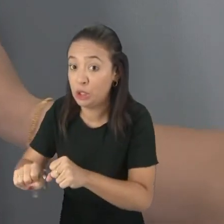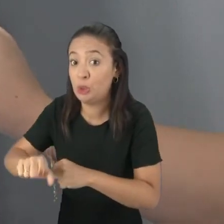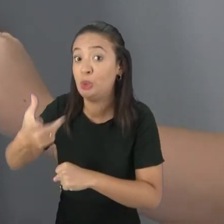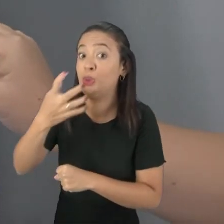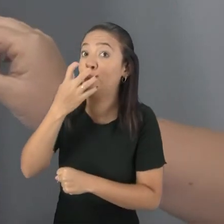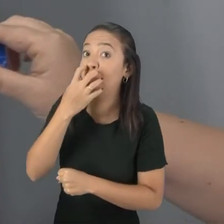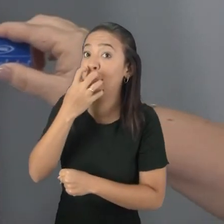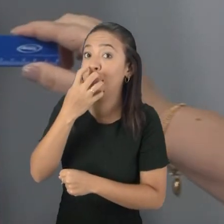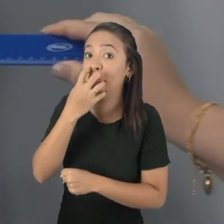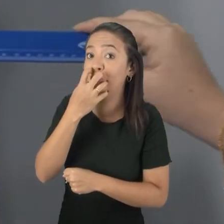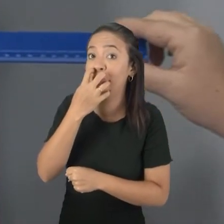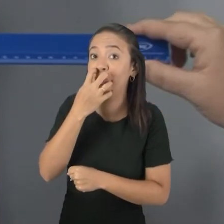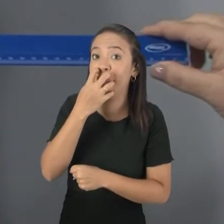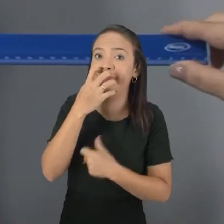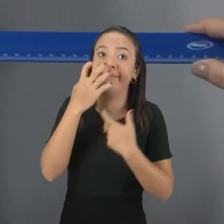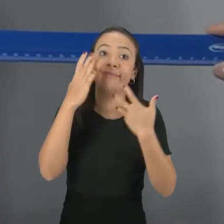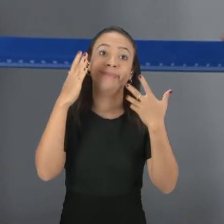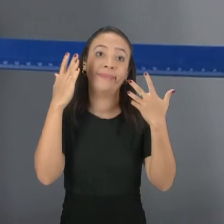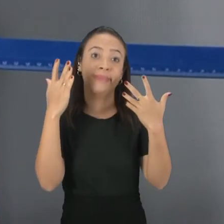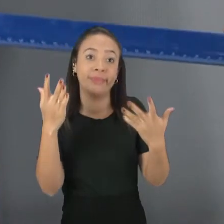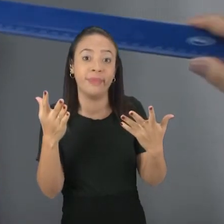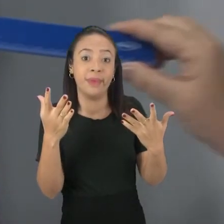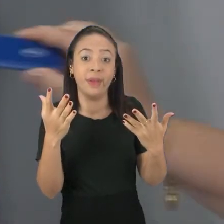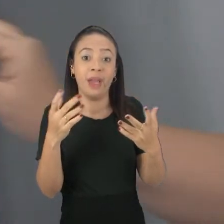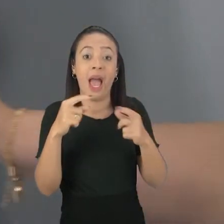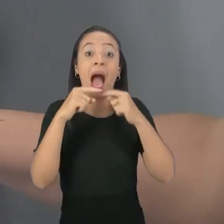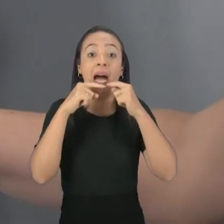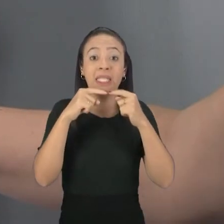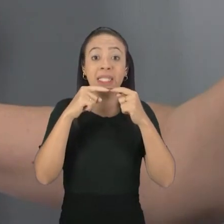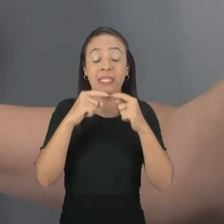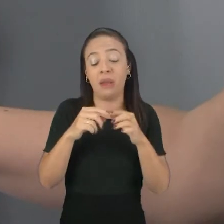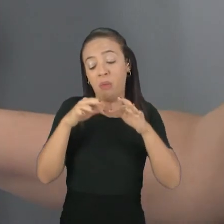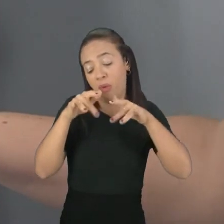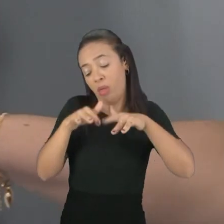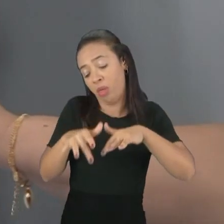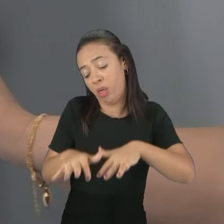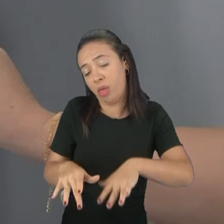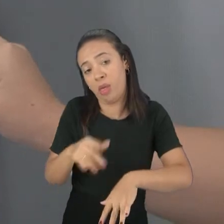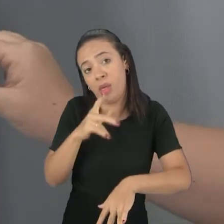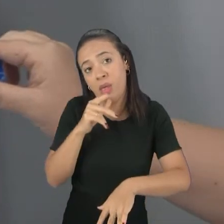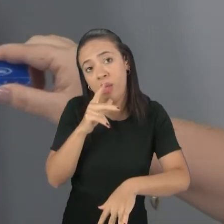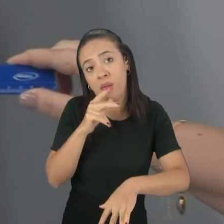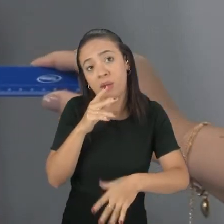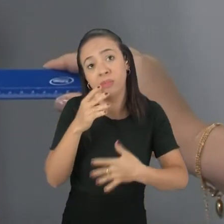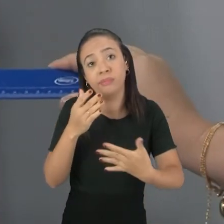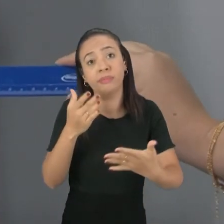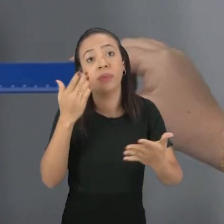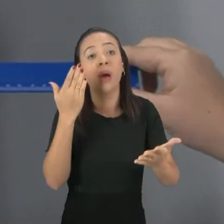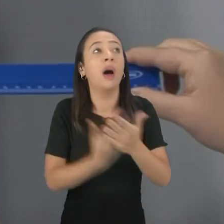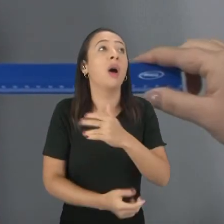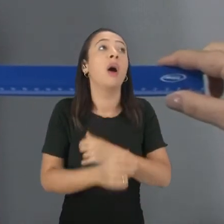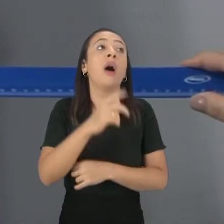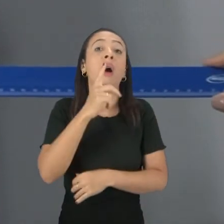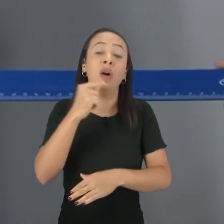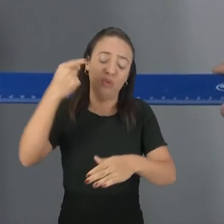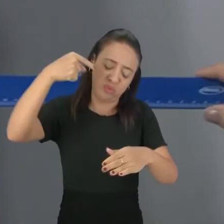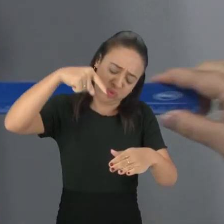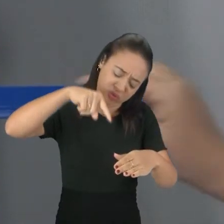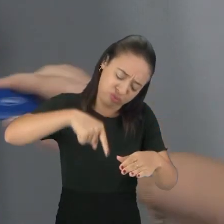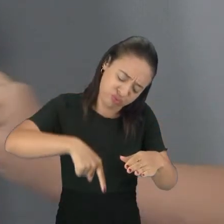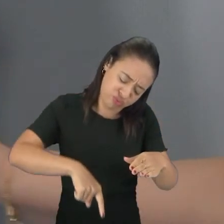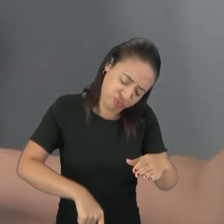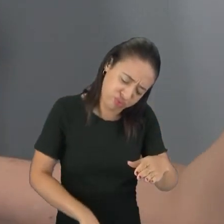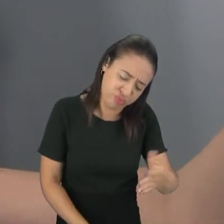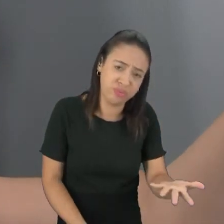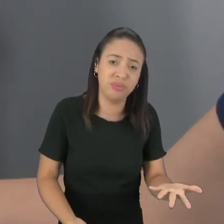boca do outro cão. Naturalmente, seu pedaço caiu na água e foi parar bem no fundo,